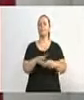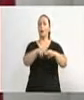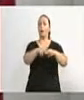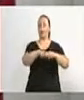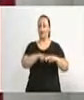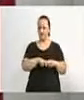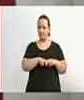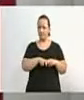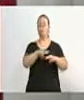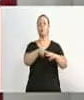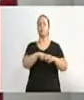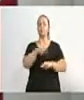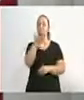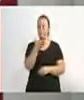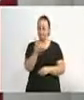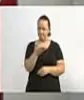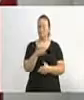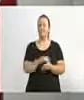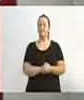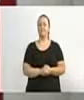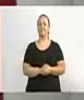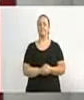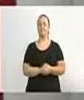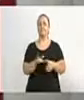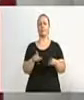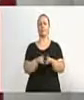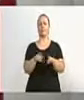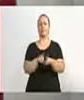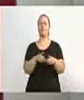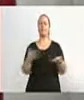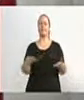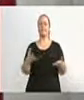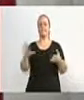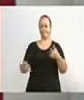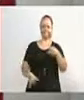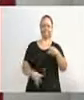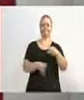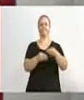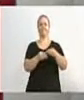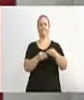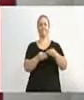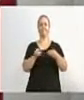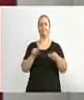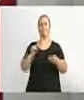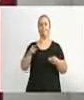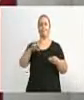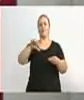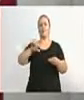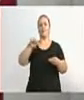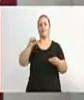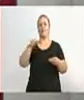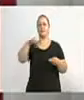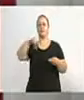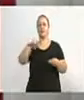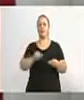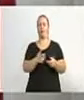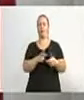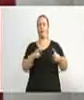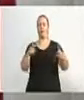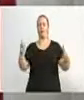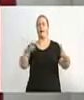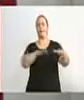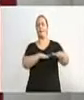motivo, também coloco a greve dos têxteis de 89 como uma maior manifestação. Mas o que eu acho